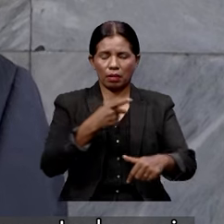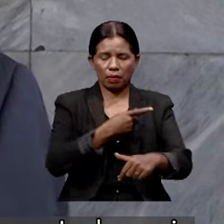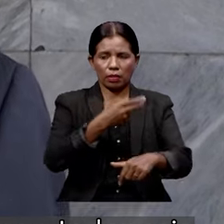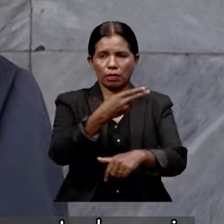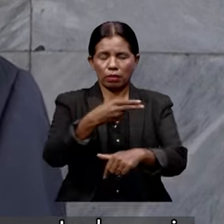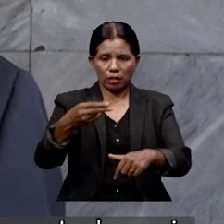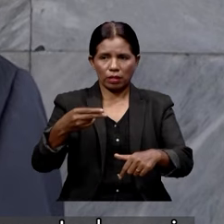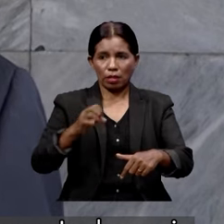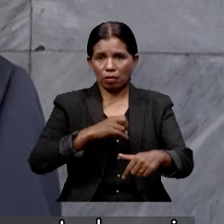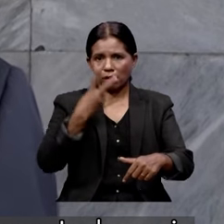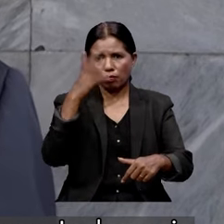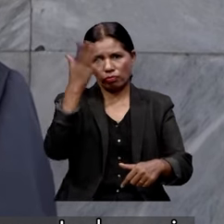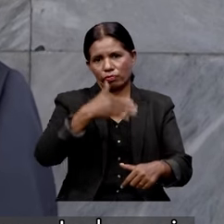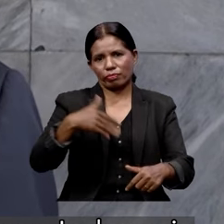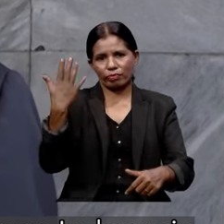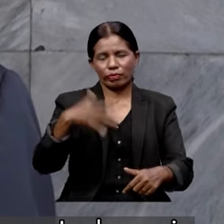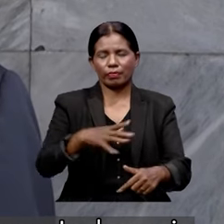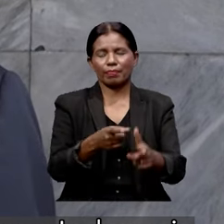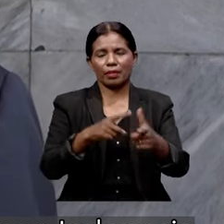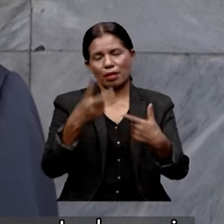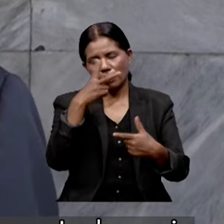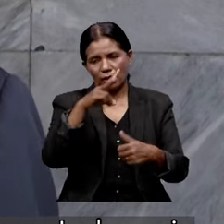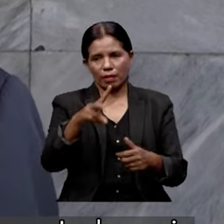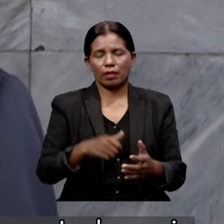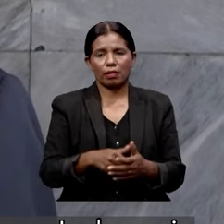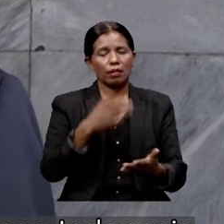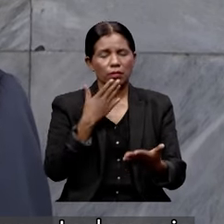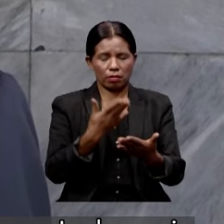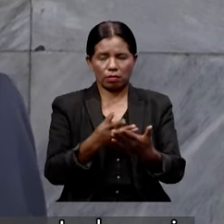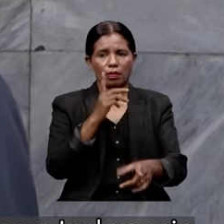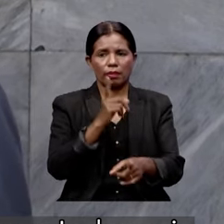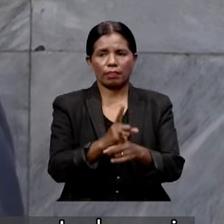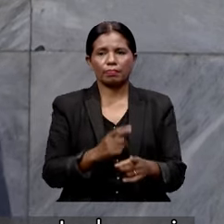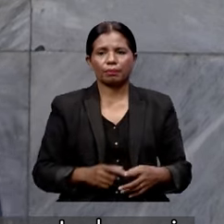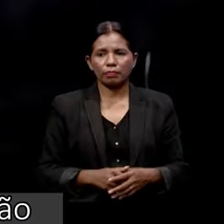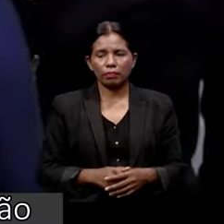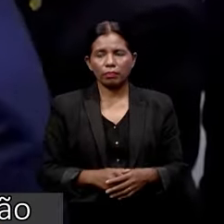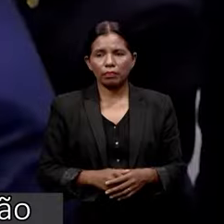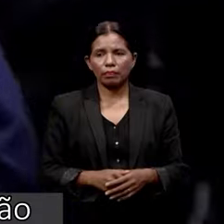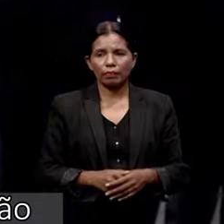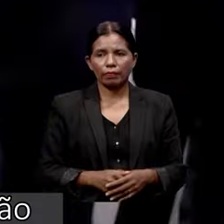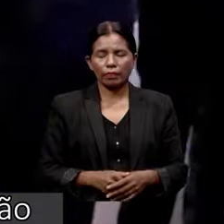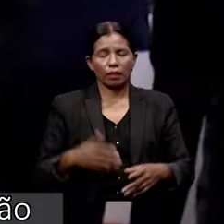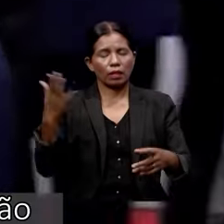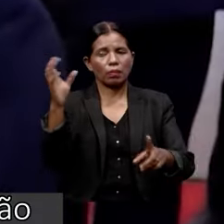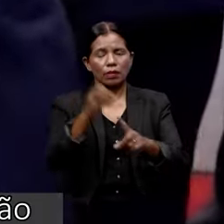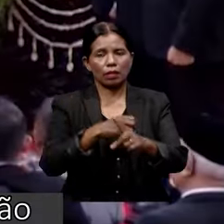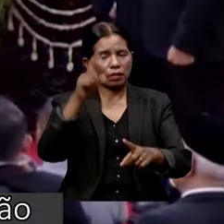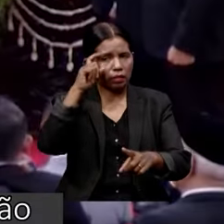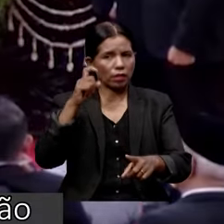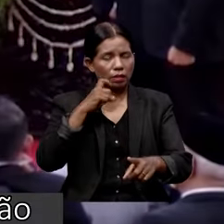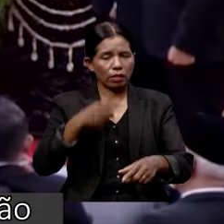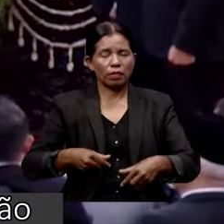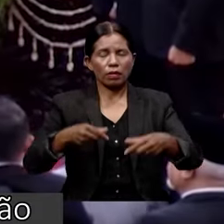Indonésio, é do Ney, dia que te pedir-vos. E a oportunidade de Sanana Guzmão